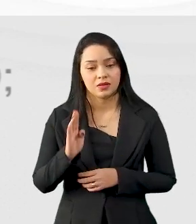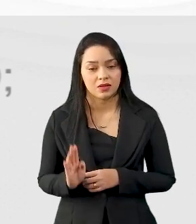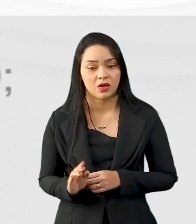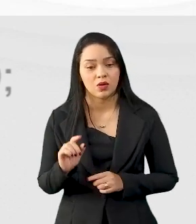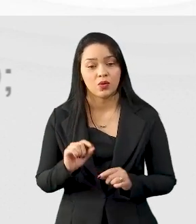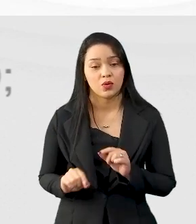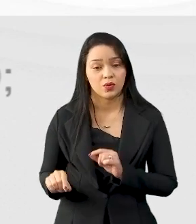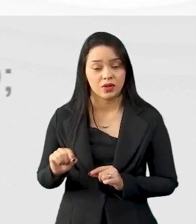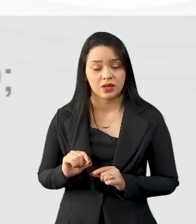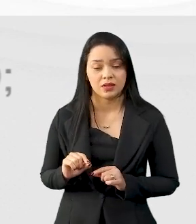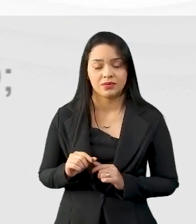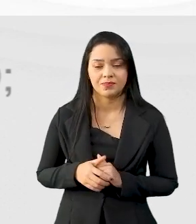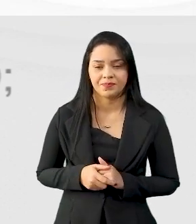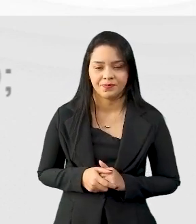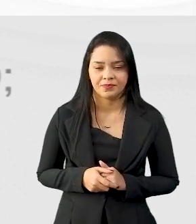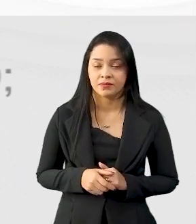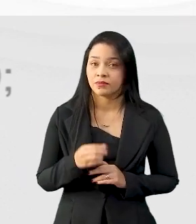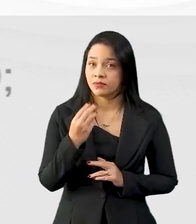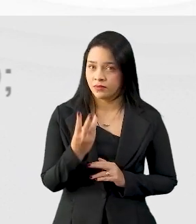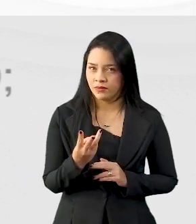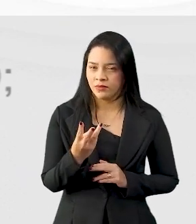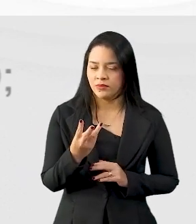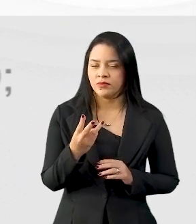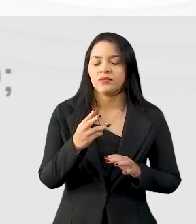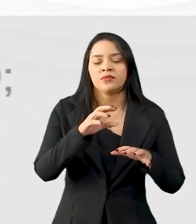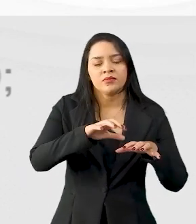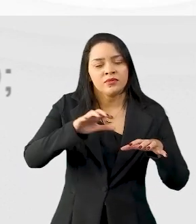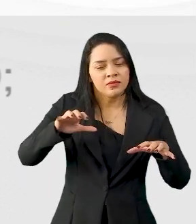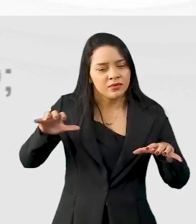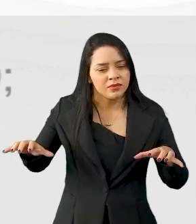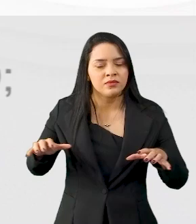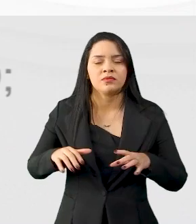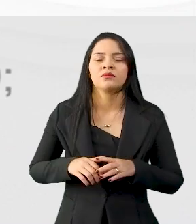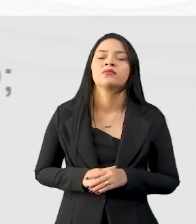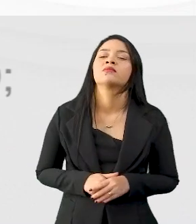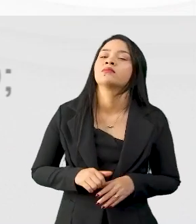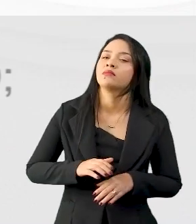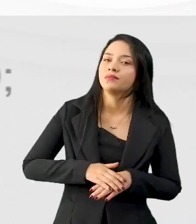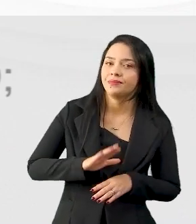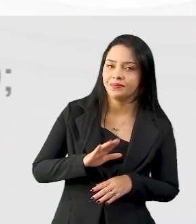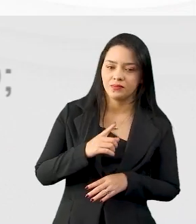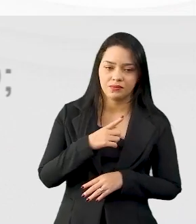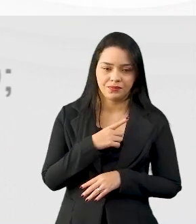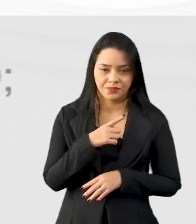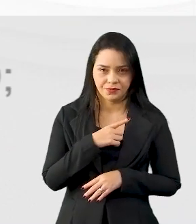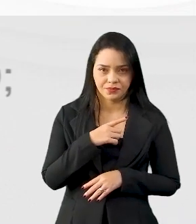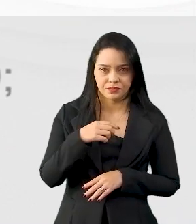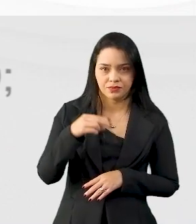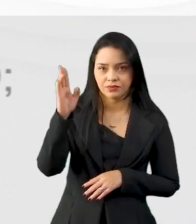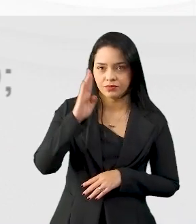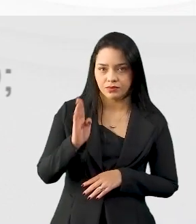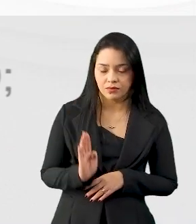ele vai estar situado em 3 hemisférios. Tá? A maior parte do território nacional